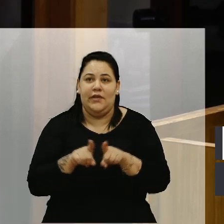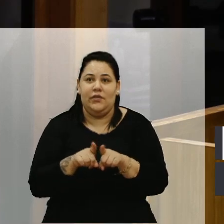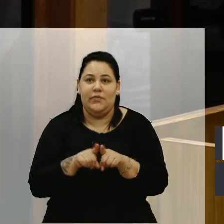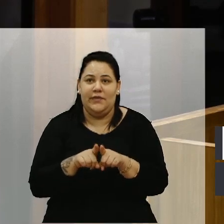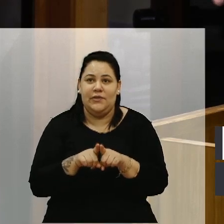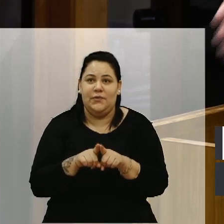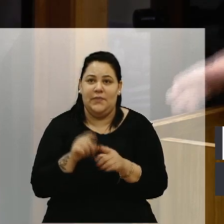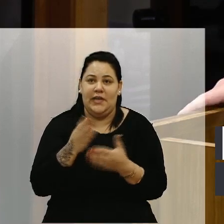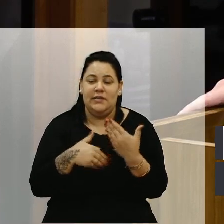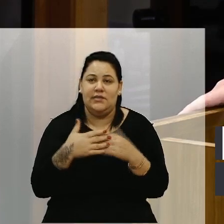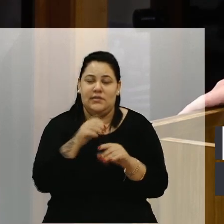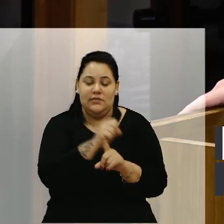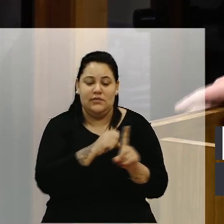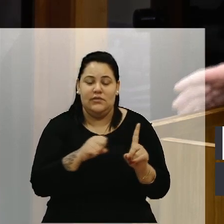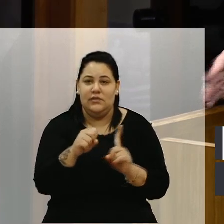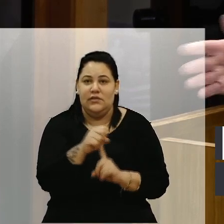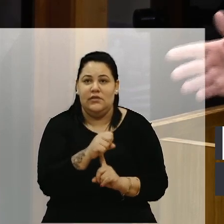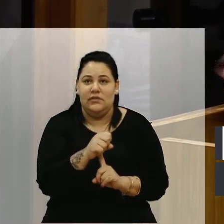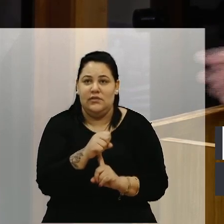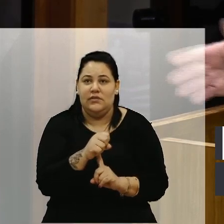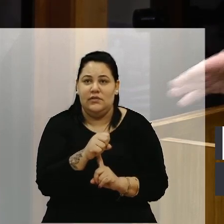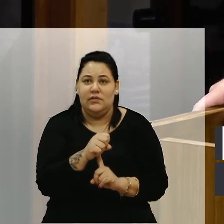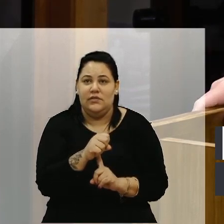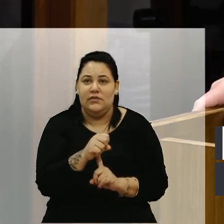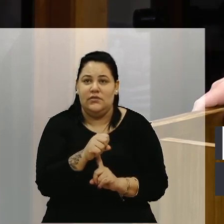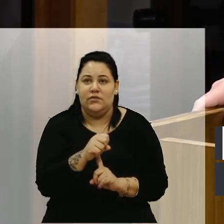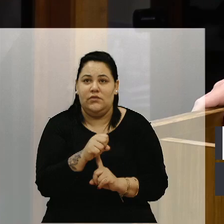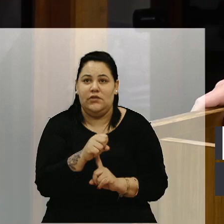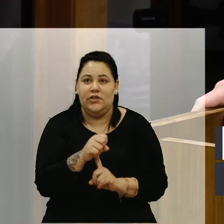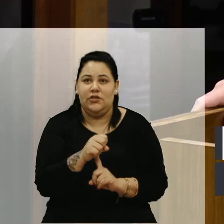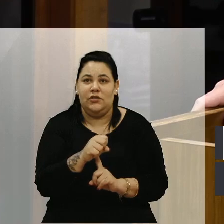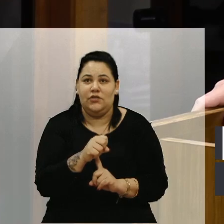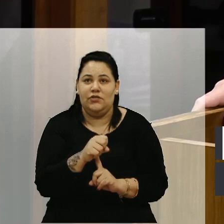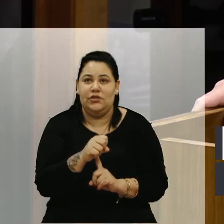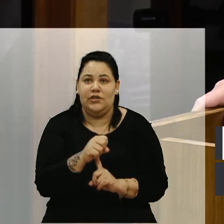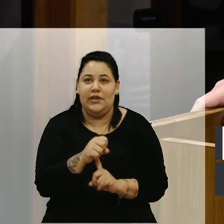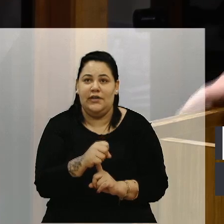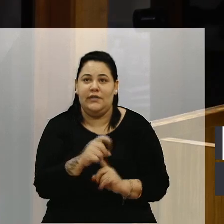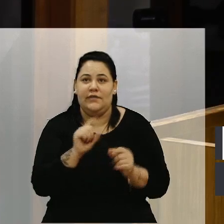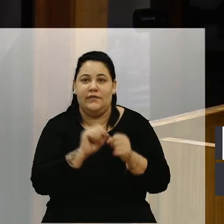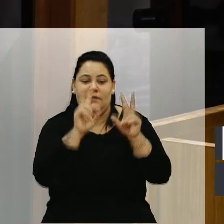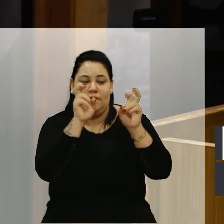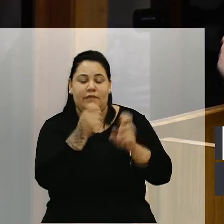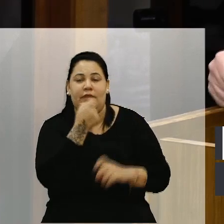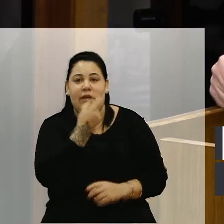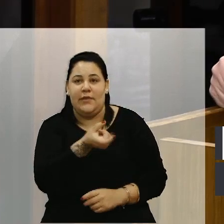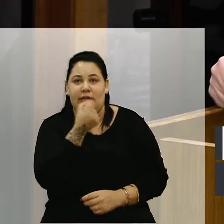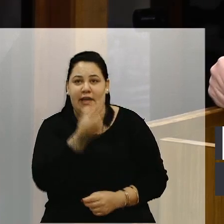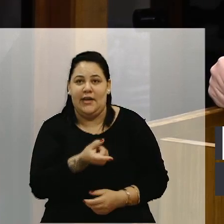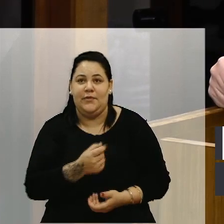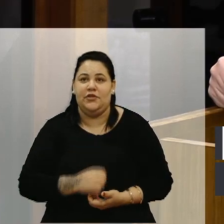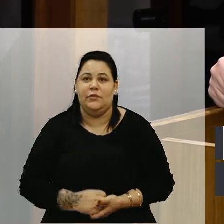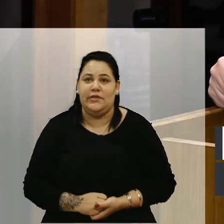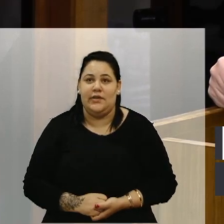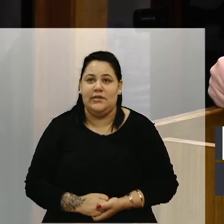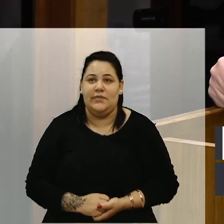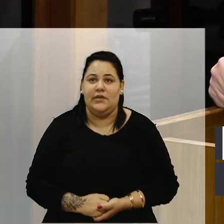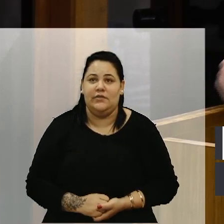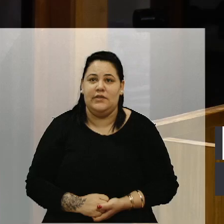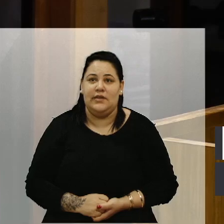sociedade, e principalmente o acesso às cidades. Eu não vejo motivo para se fazer piada sobre esse tema, até porque é algo